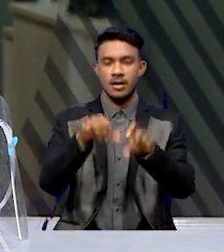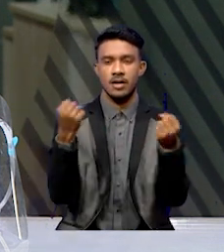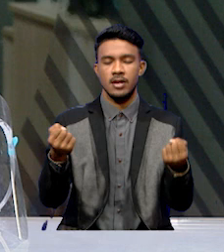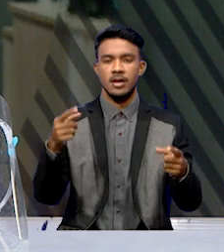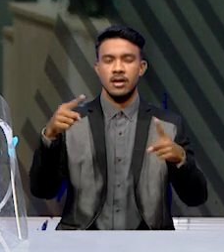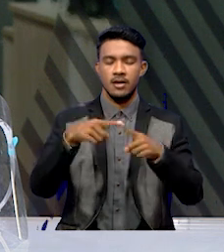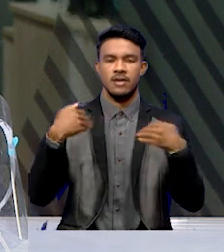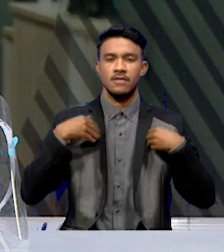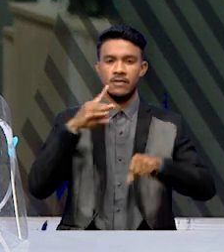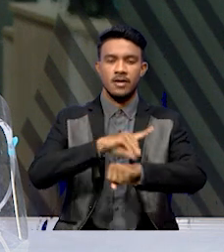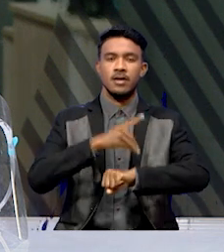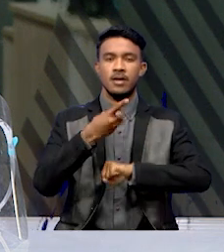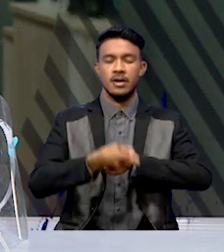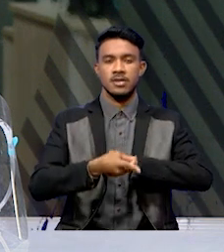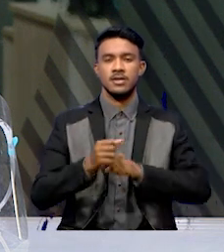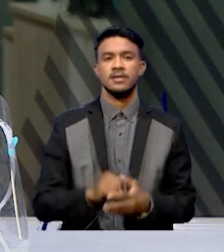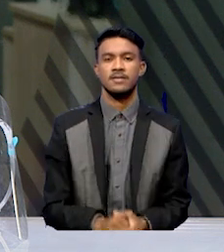calamidade.